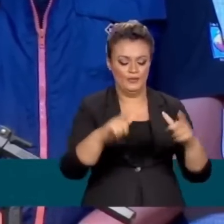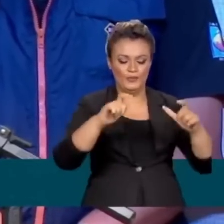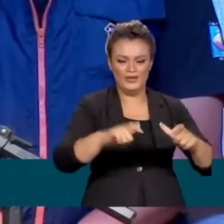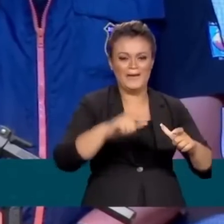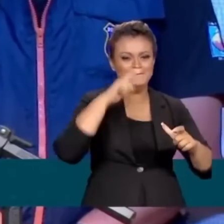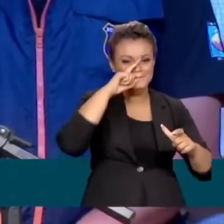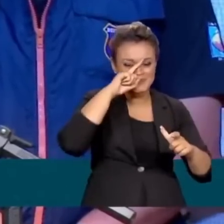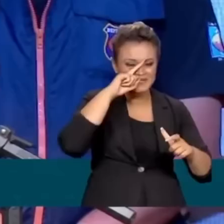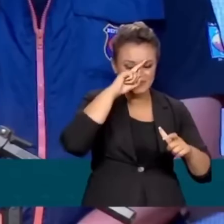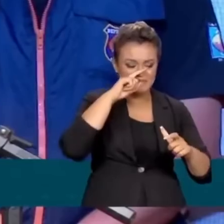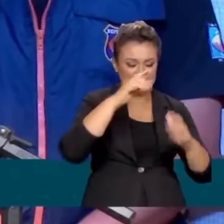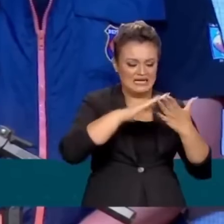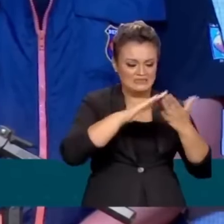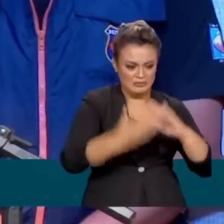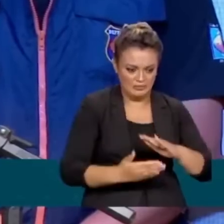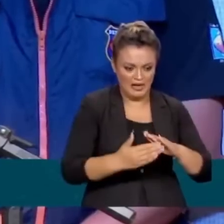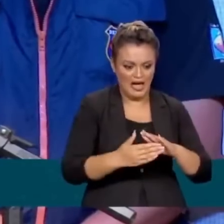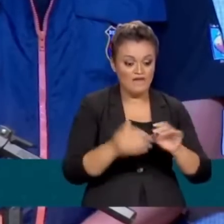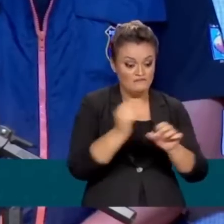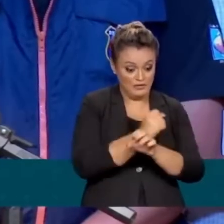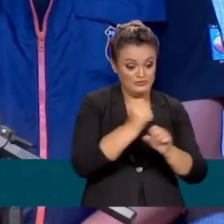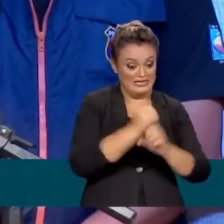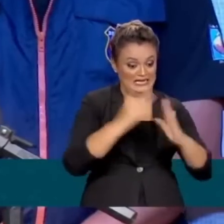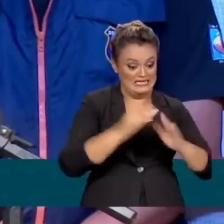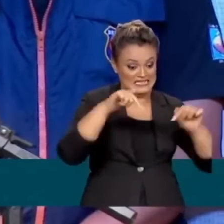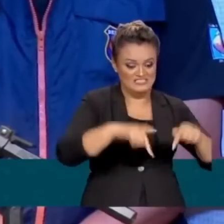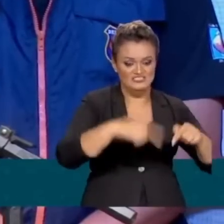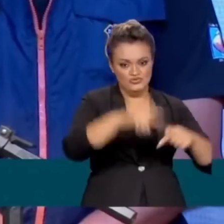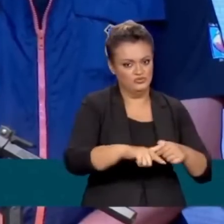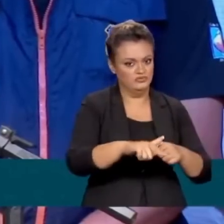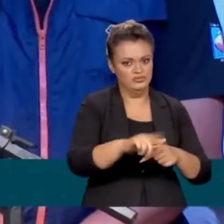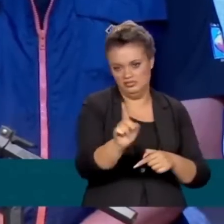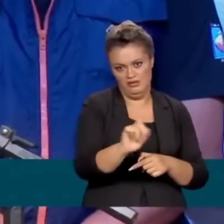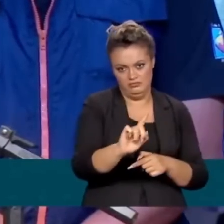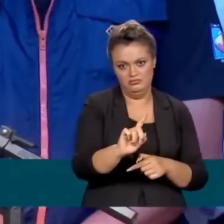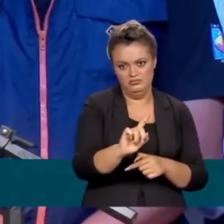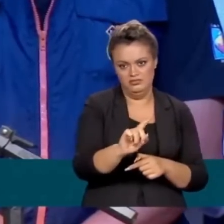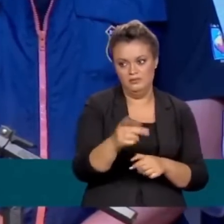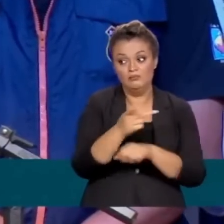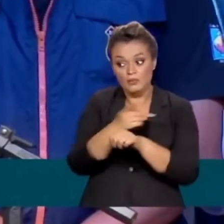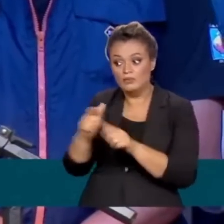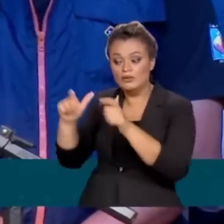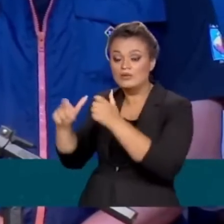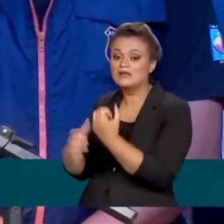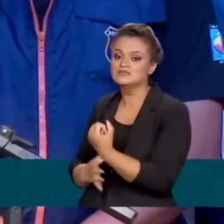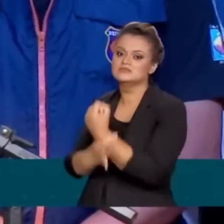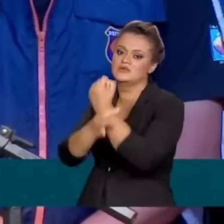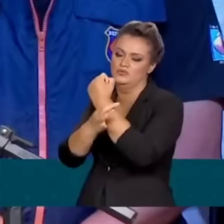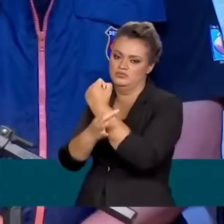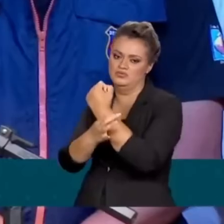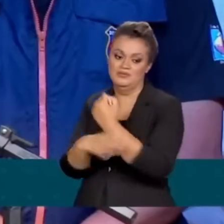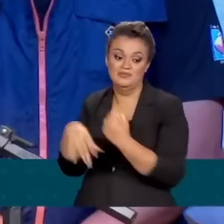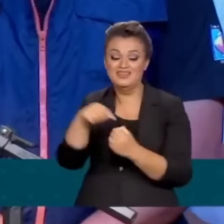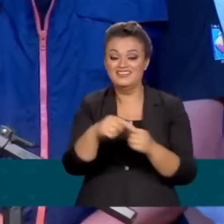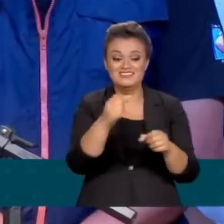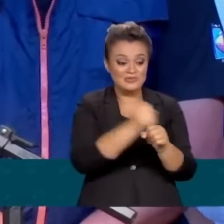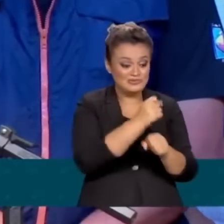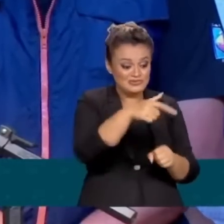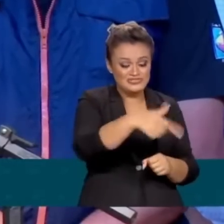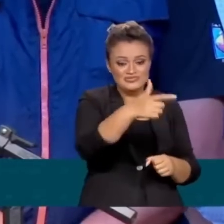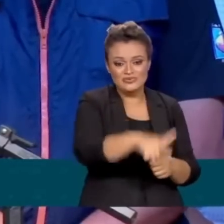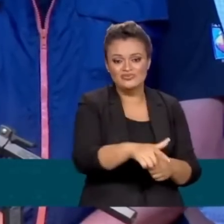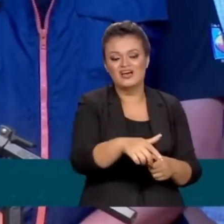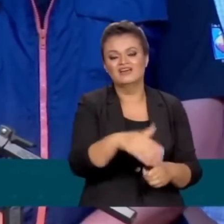que tem que pode ser vítima de outro outra chuva e desabamento pode fazer